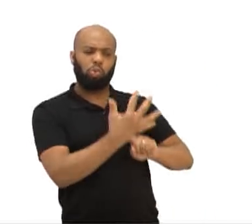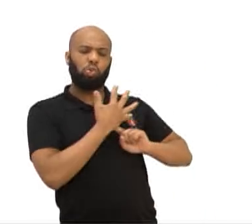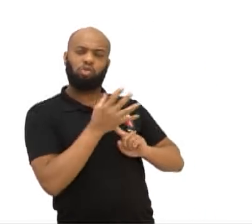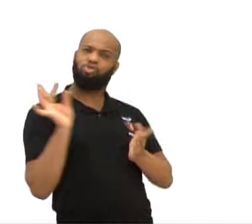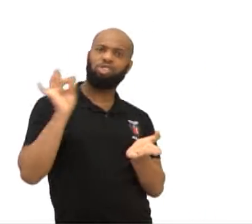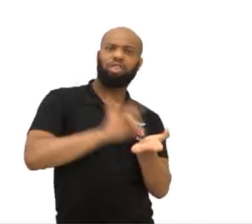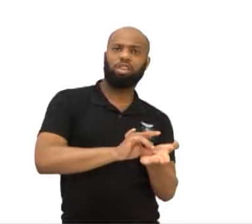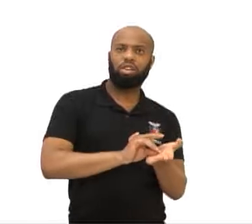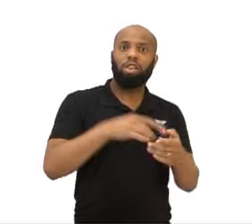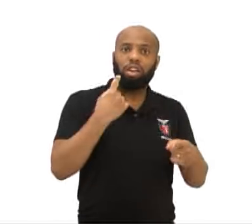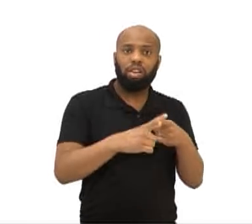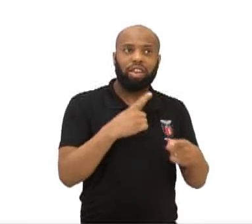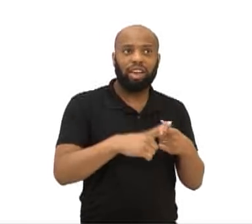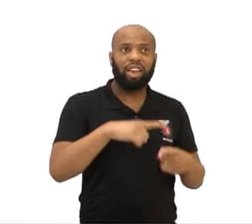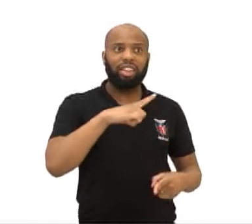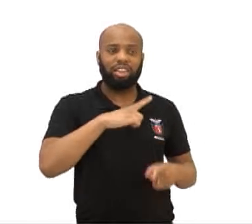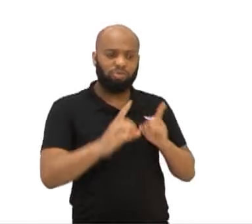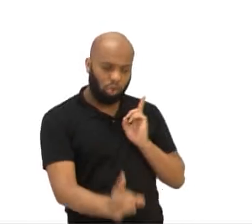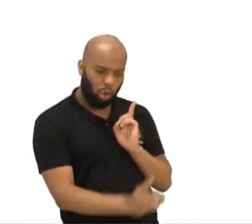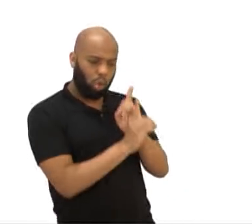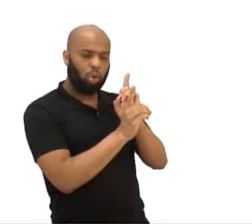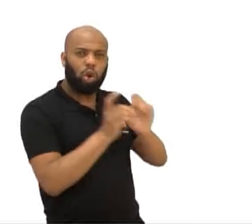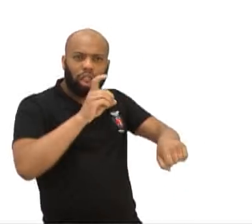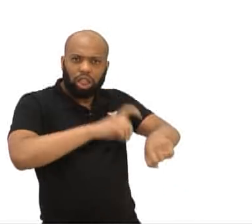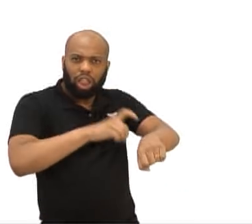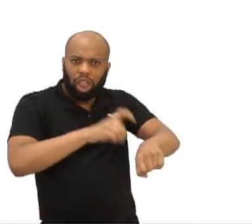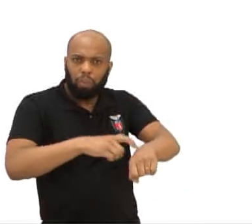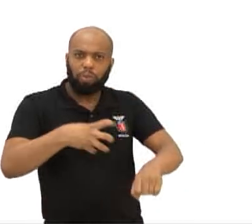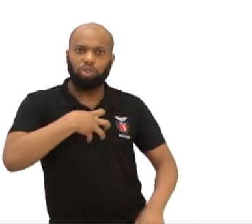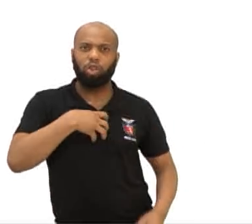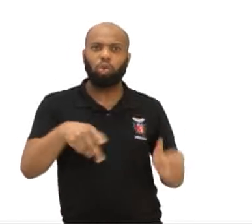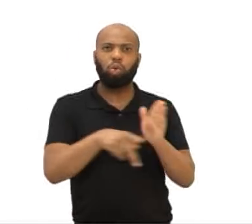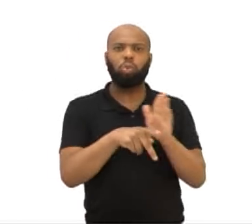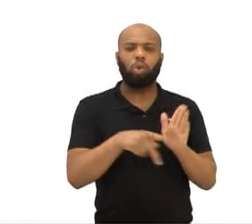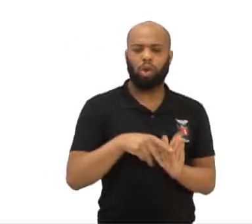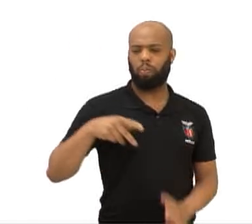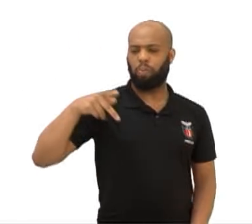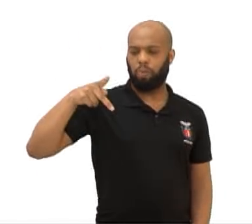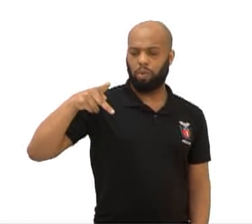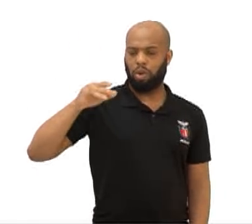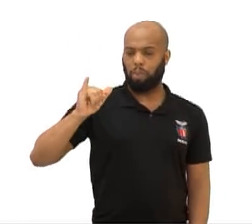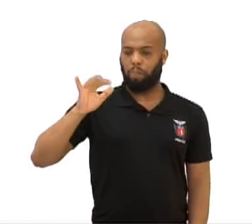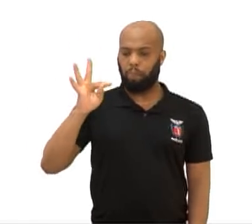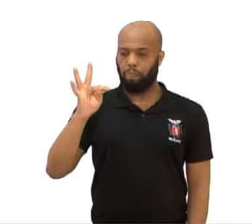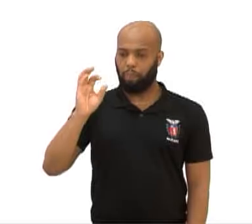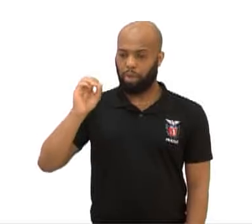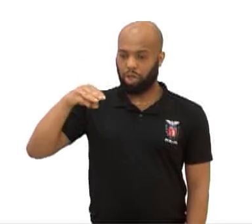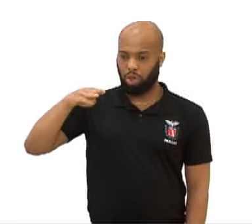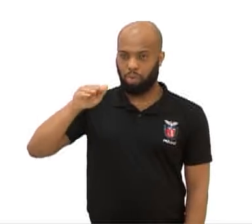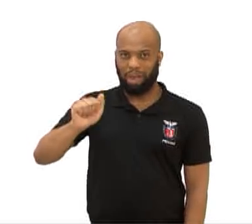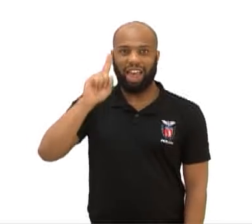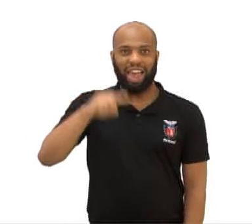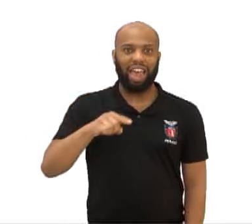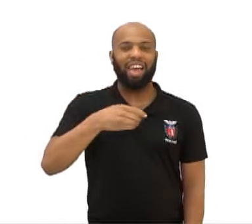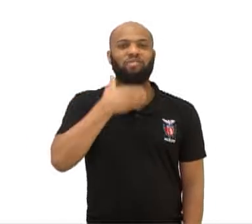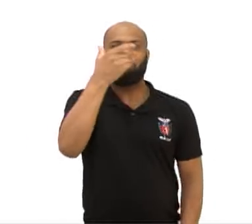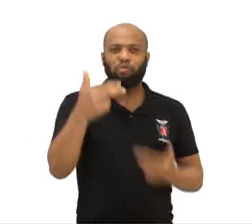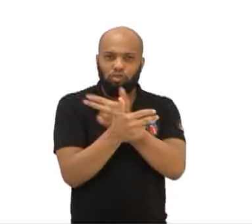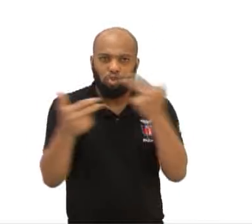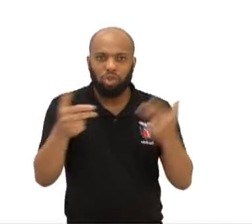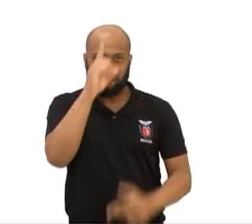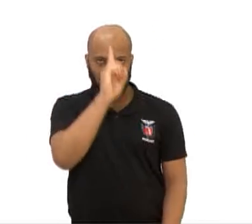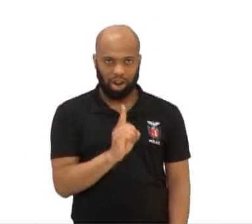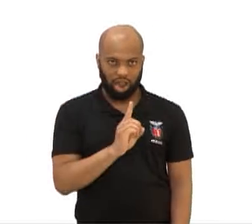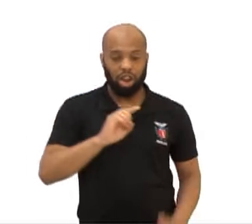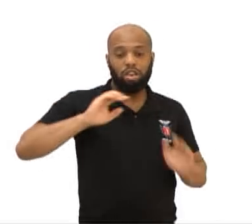real. Inculcaram-me nesse tempo a noção de pitombas. E as pitombas me serviram para designar